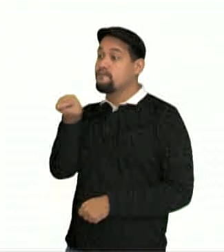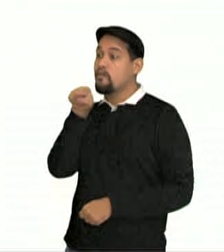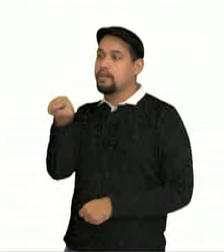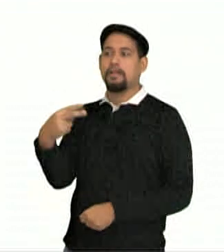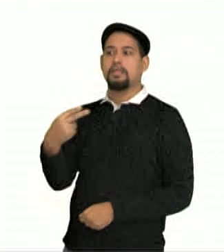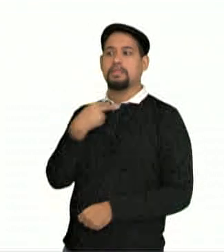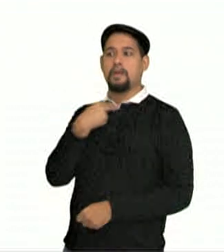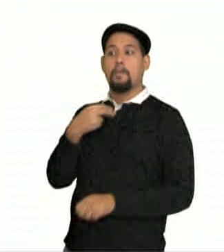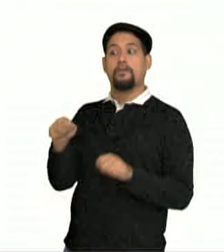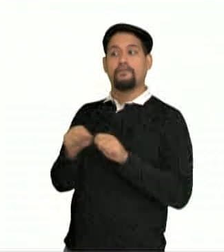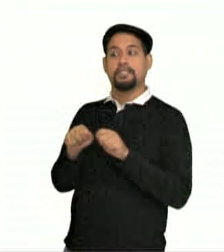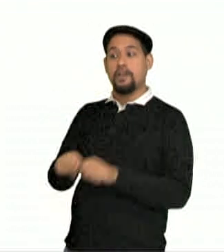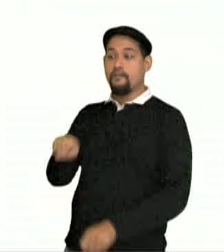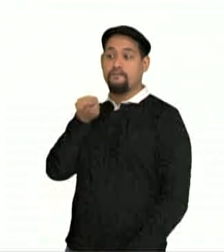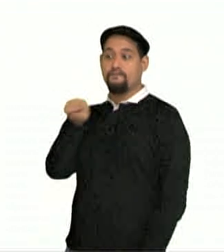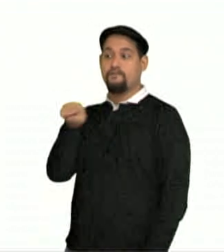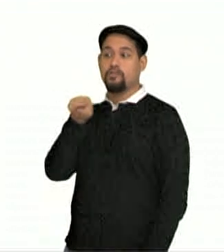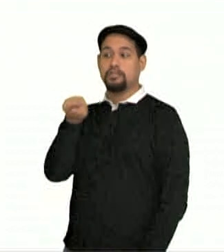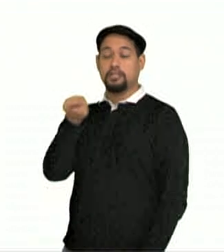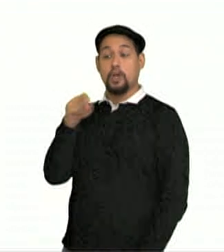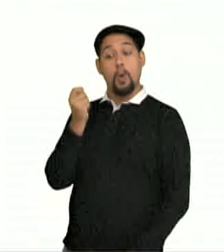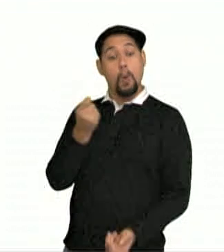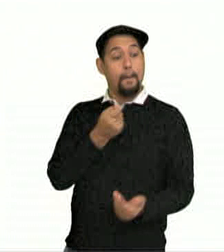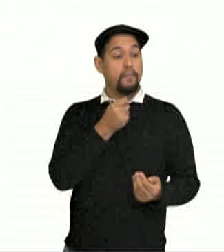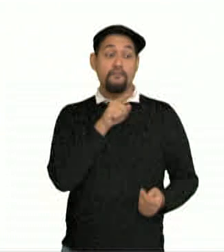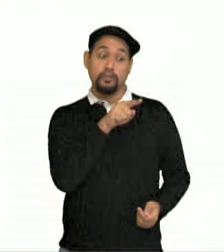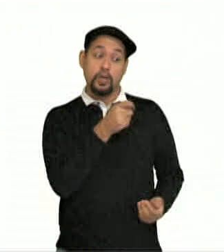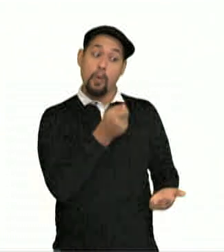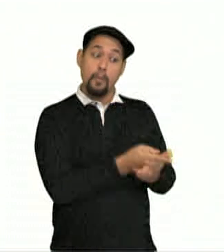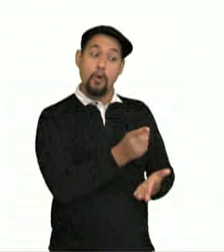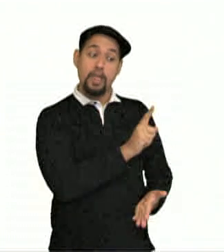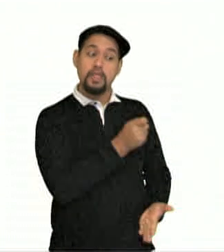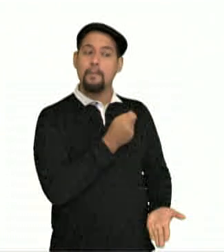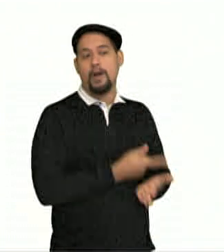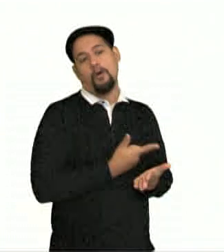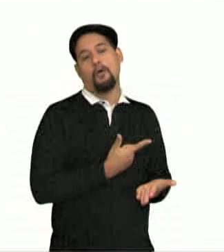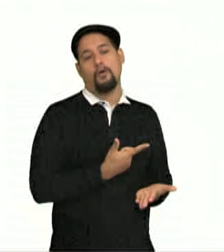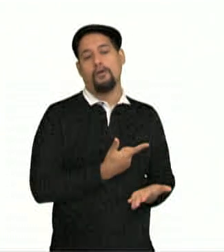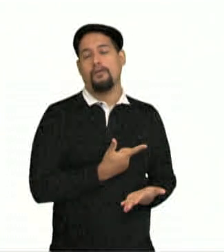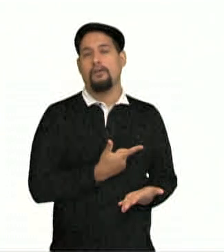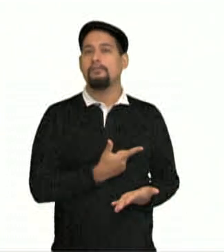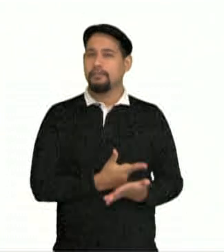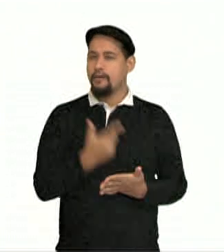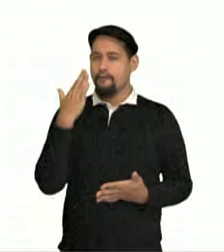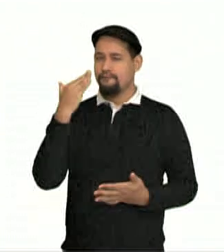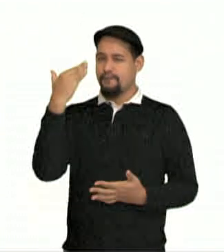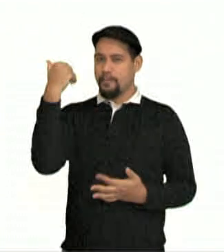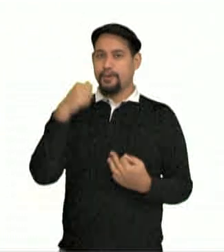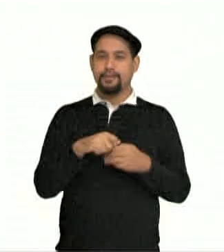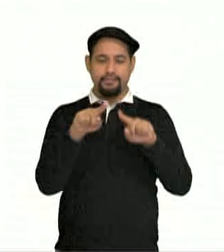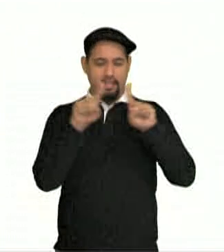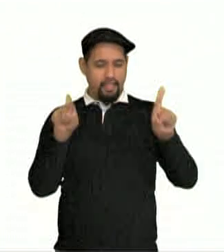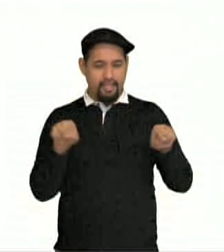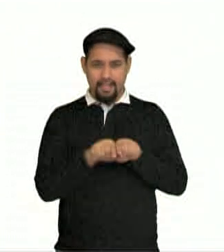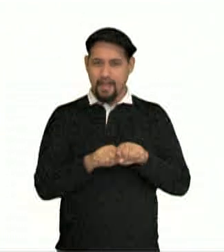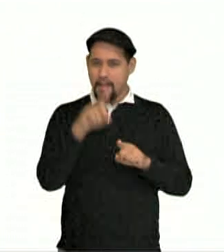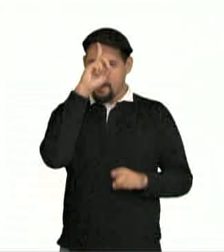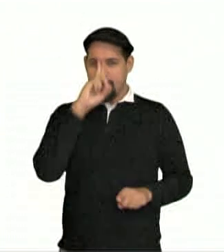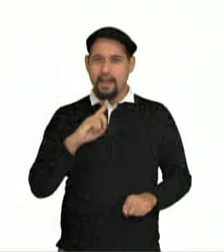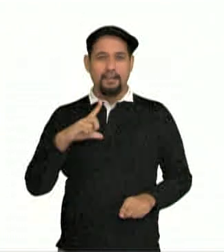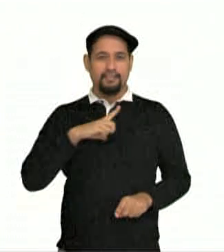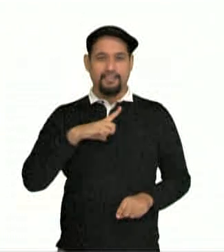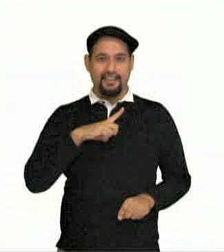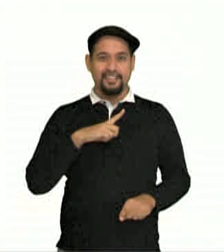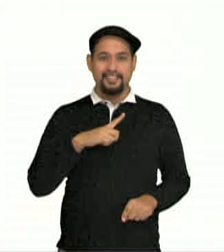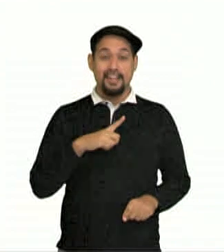pode fazer, você comprou e não pagou. Então, coloquei aqui no famoso quadradinho amarelo da prof,